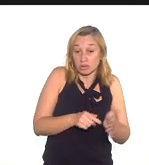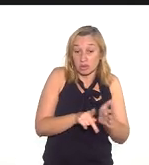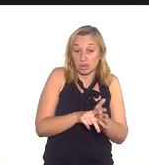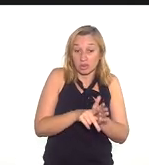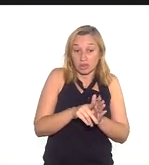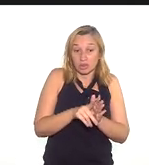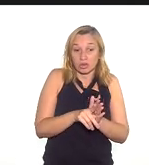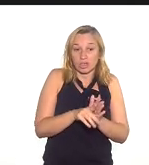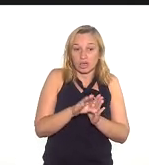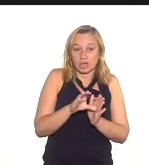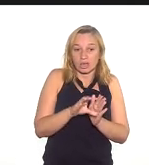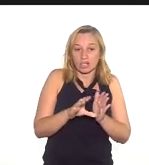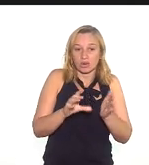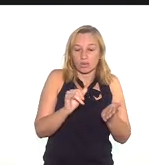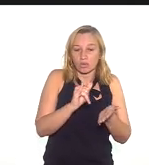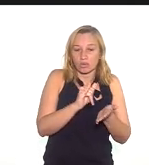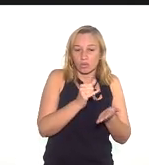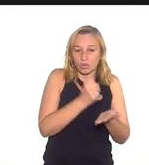cláusula contratual